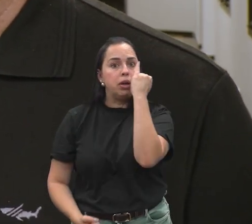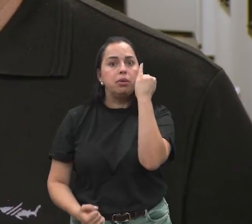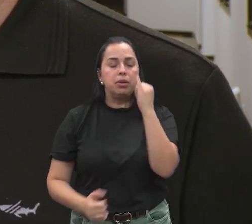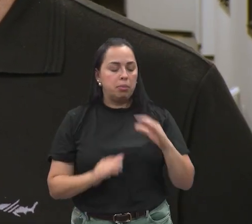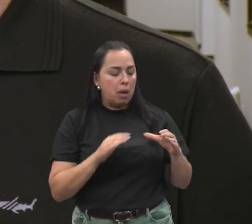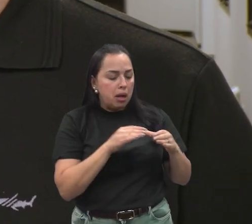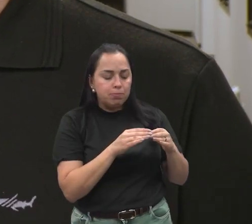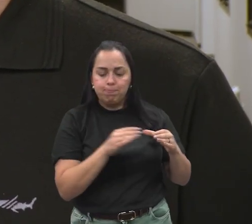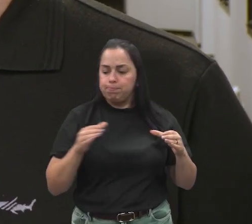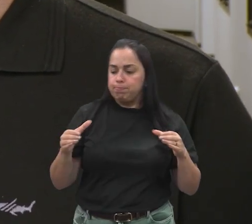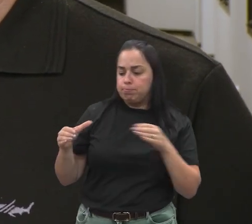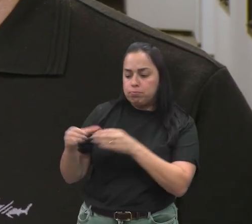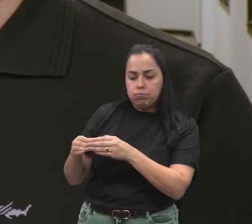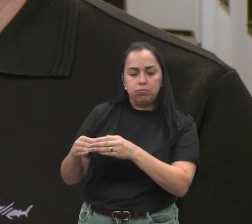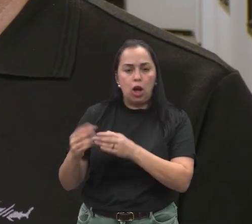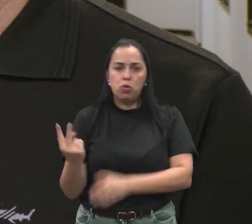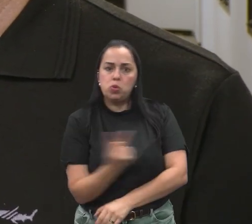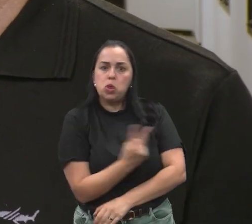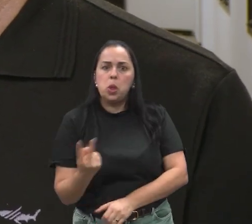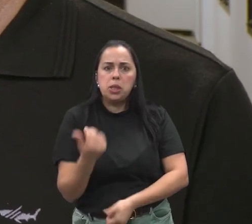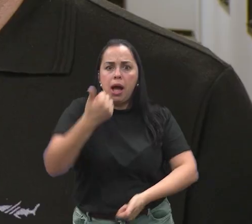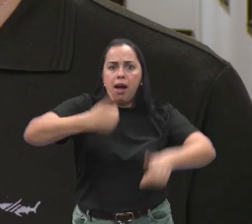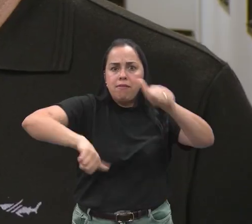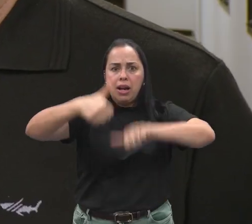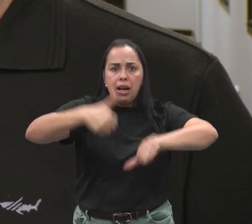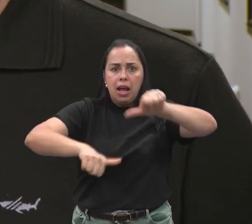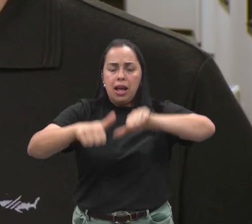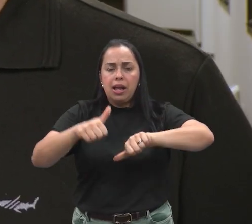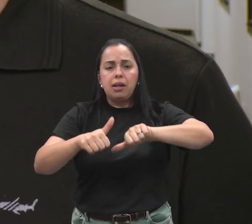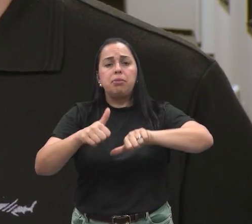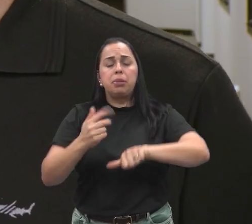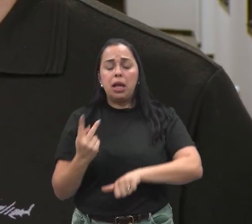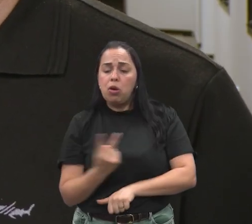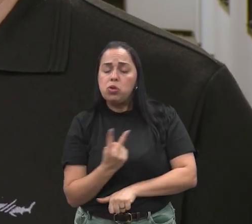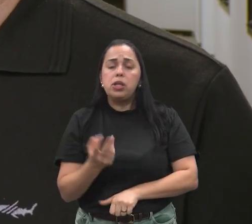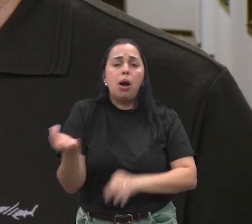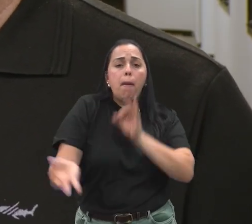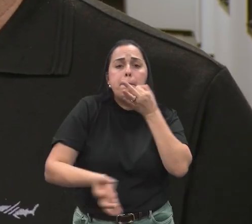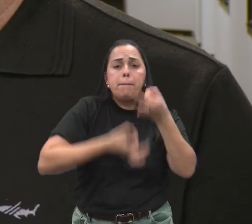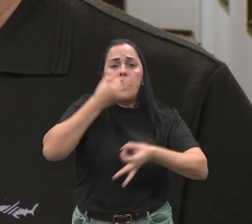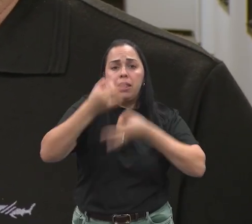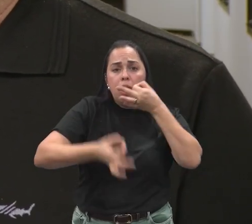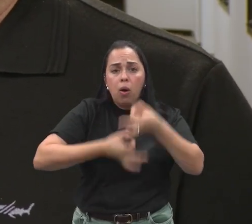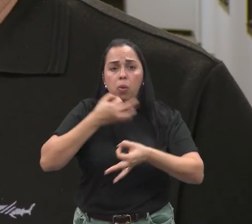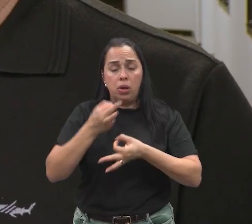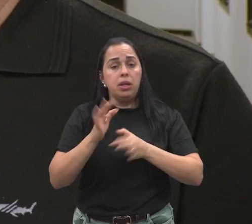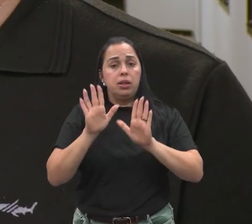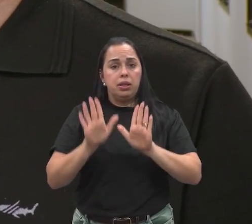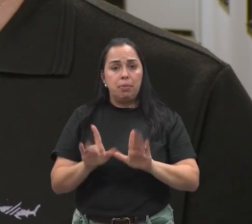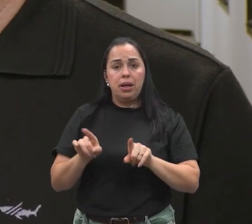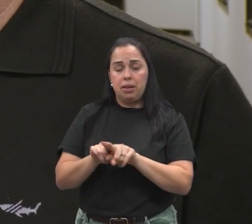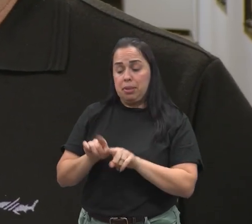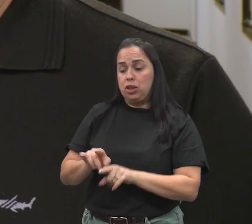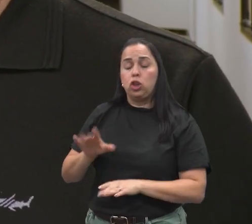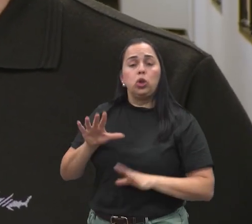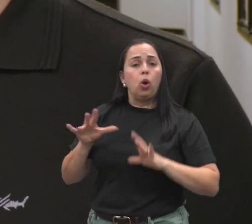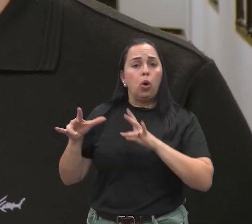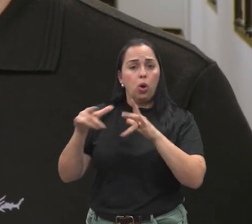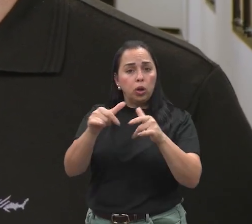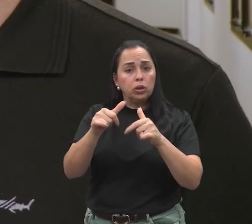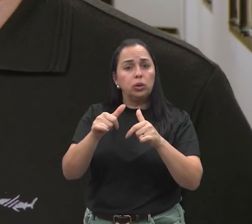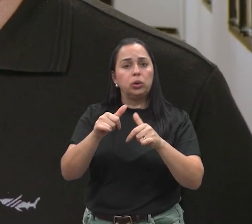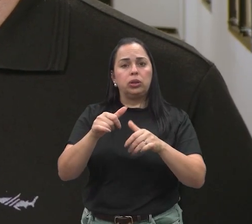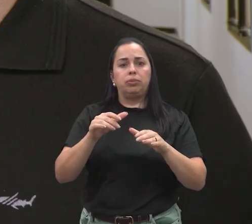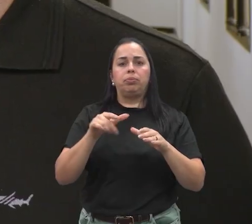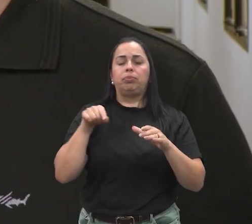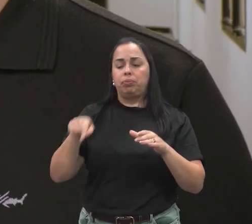pessoas envolvidas para que não passe somente por uma comissão, mas como a Justiça, ela passa praticamente